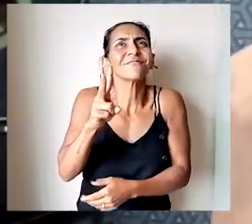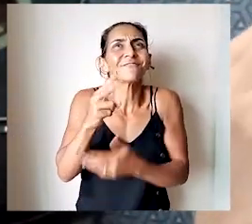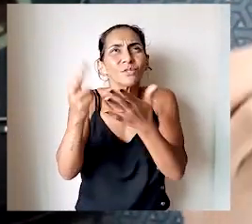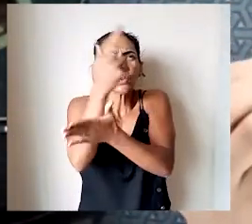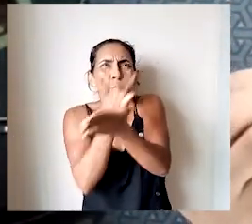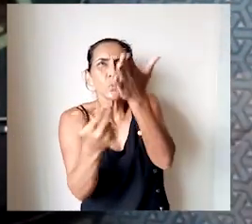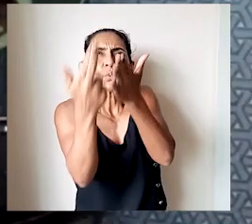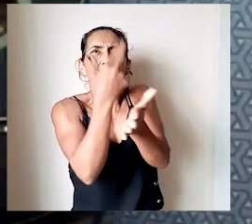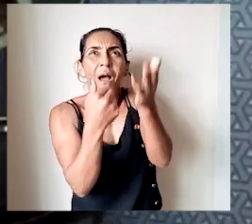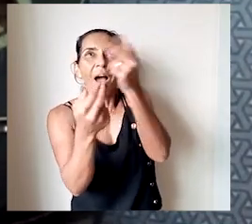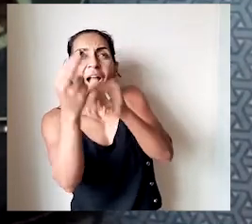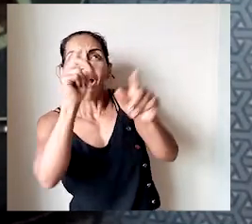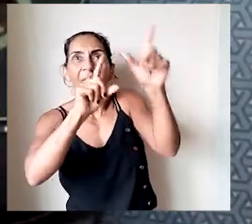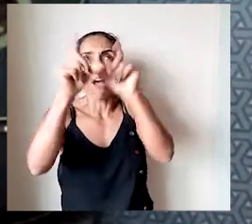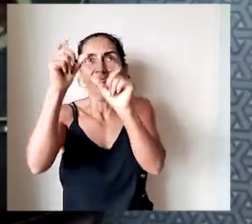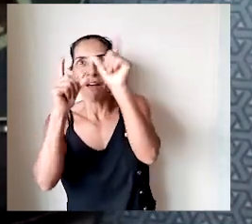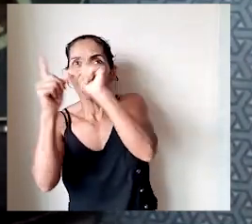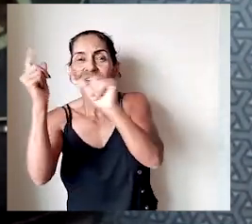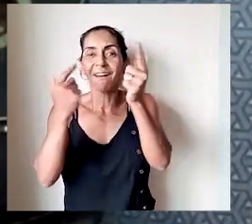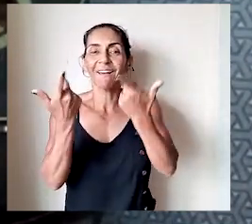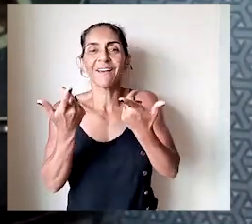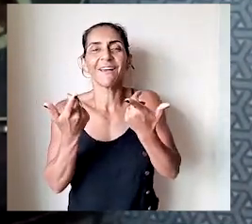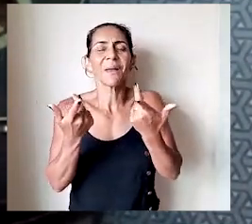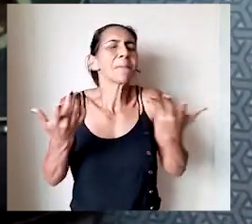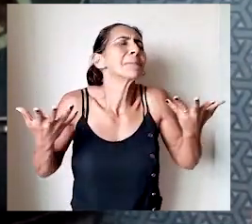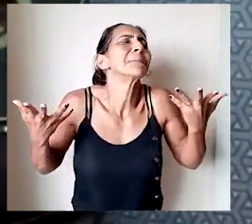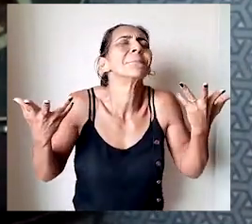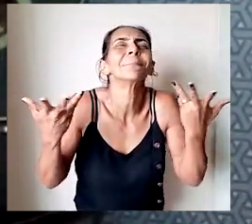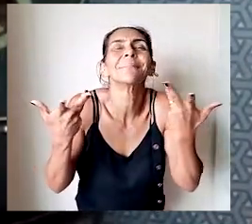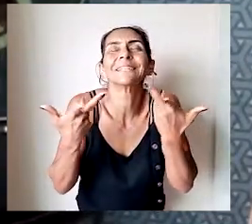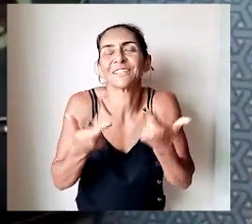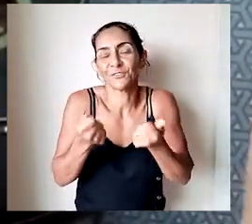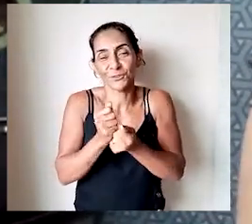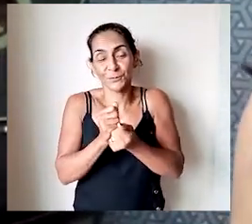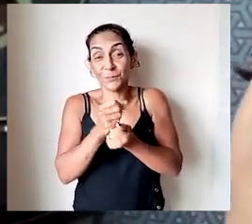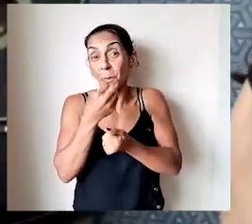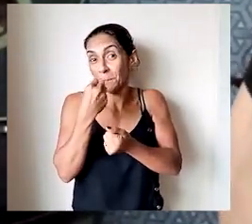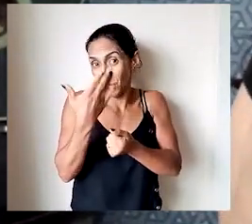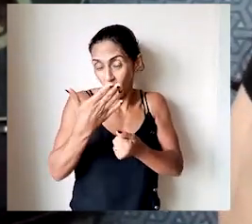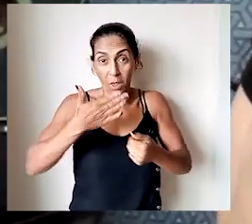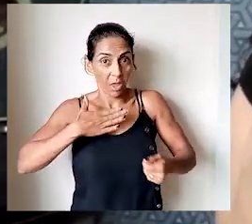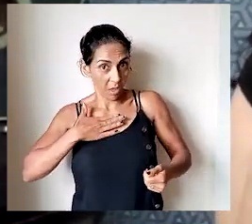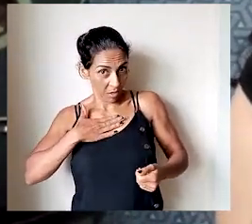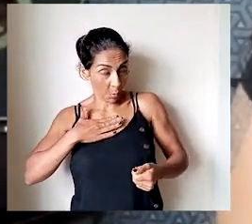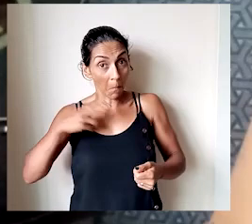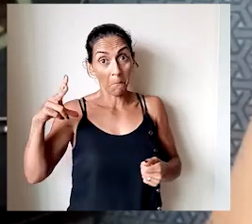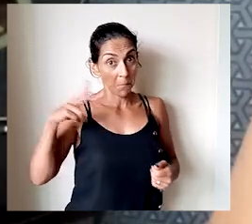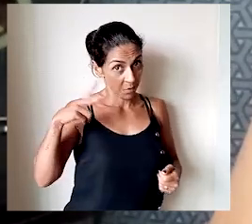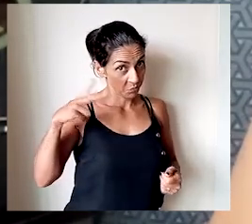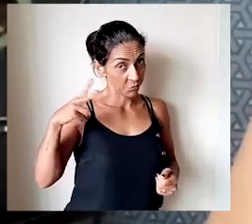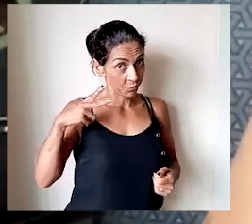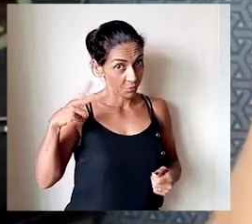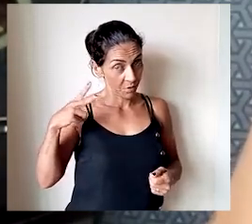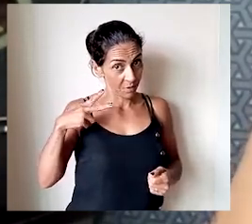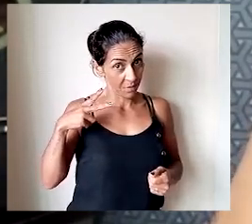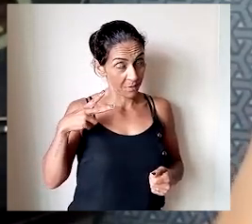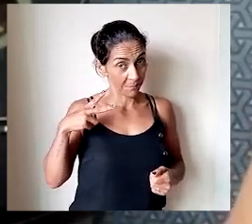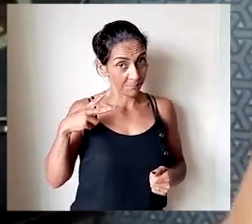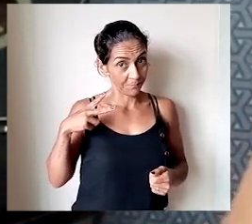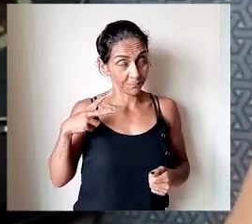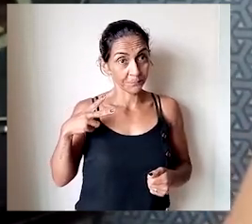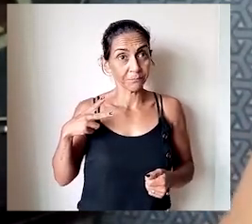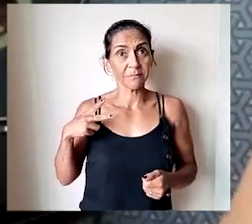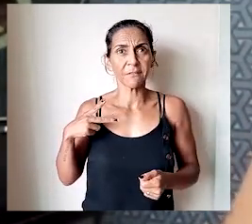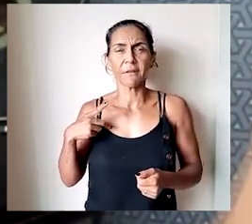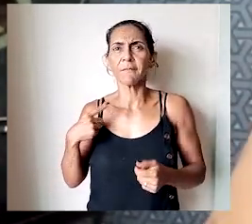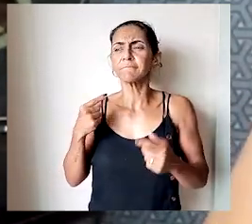muita riqueza e é uma aventura total o livro. Bom, no meu ponto de vista, a história acontece de uma forma